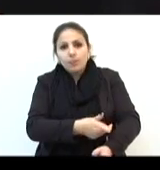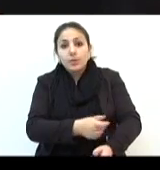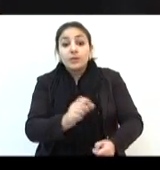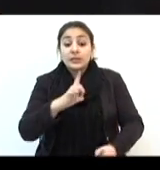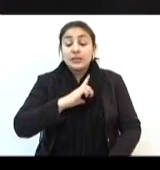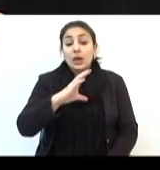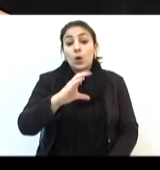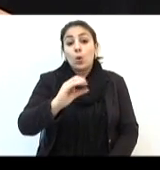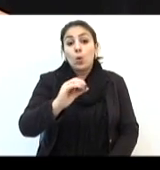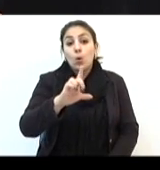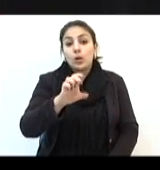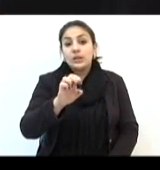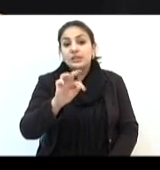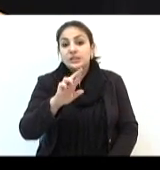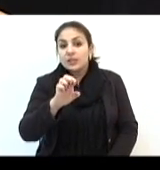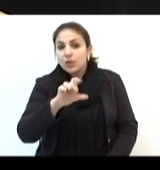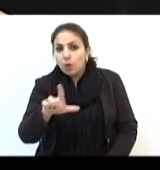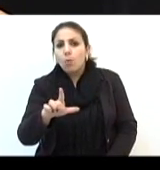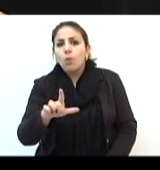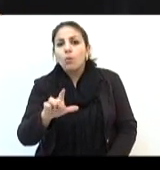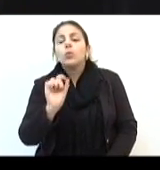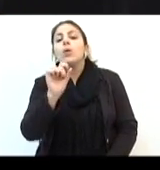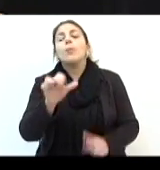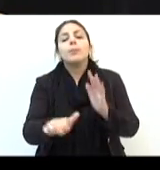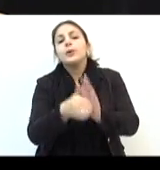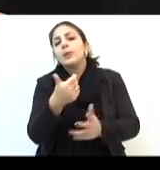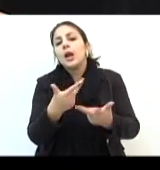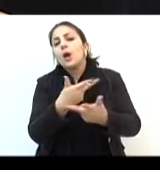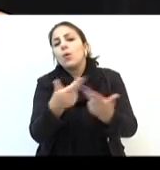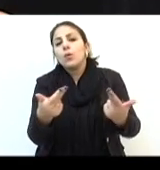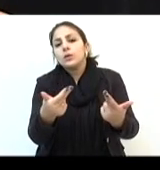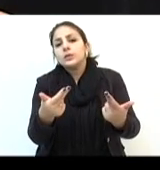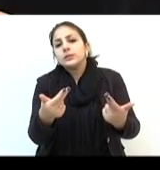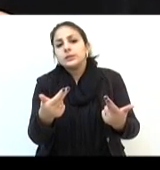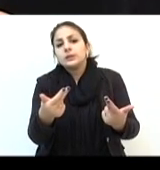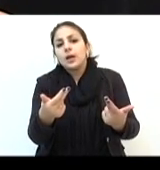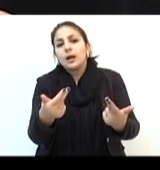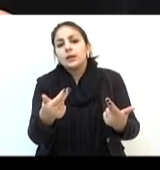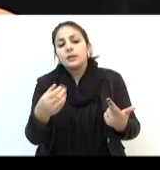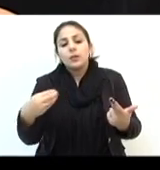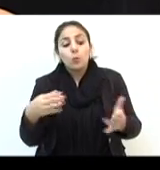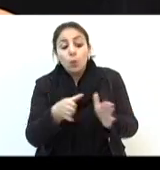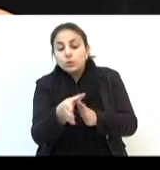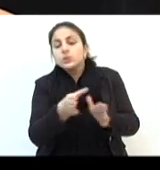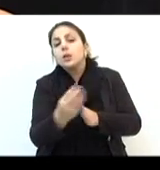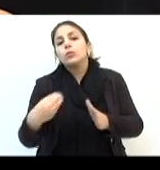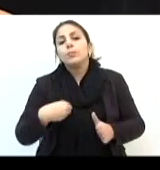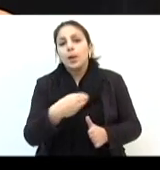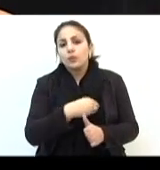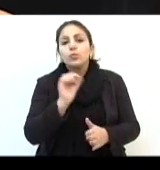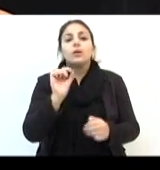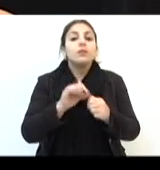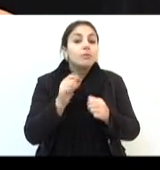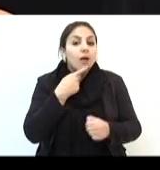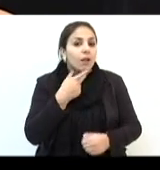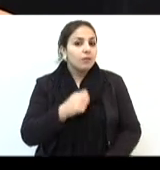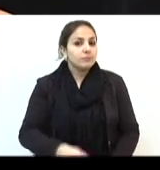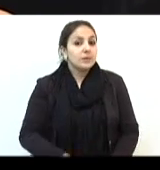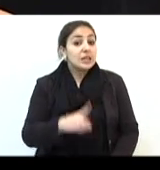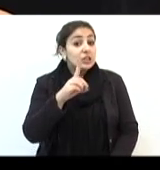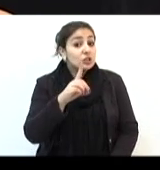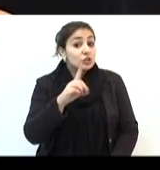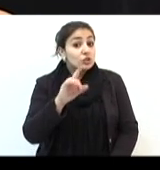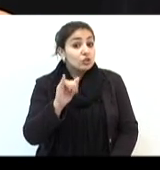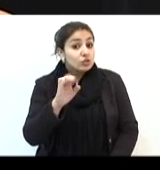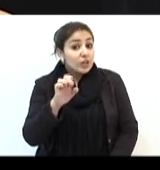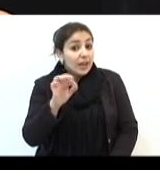aparecer colesterol, qual que é a primeira coisa, a primeira orientação do médico, né? A dieta.